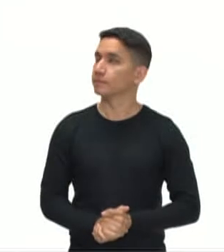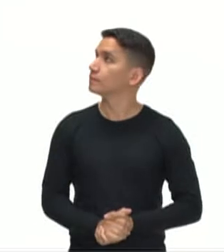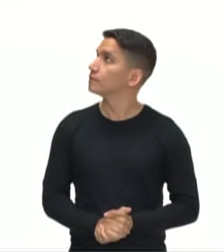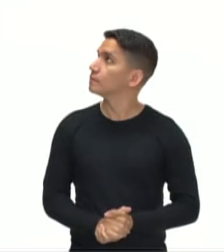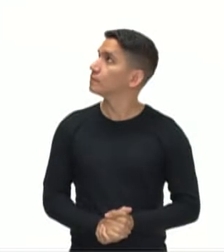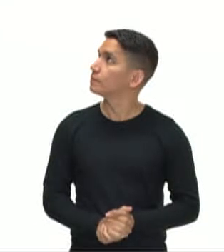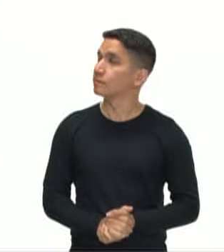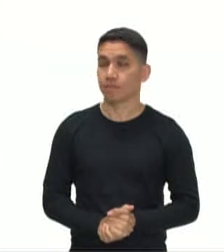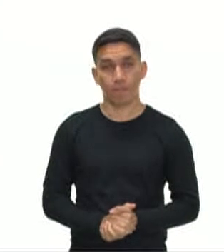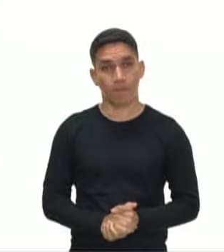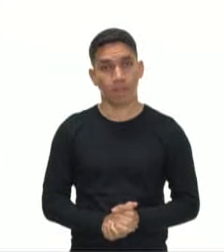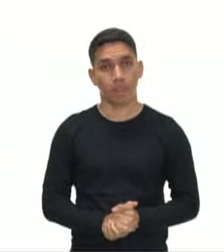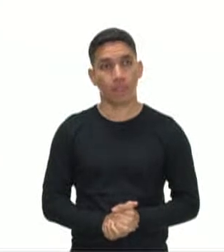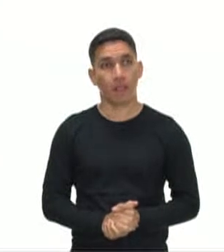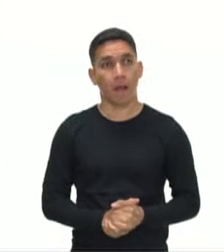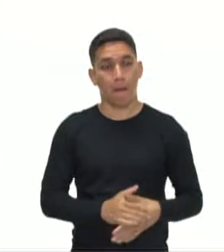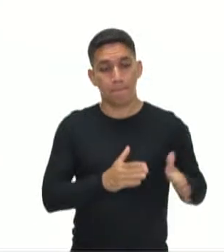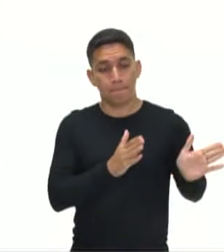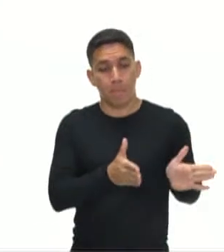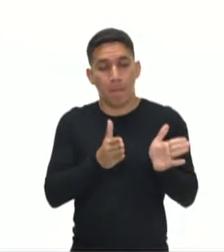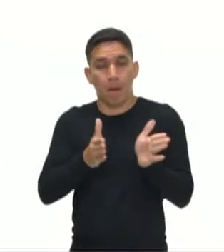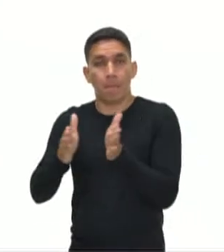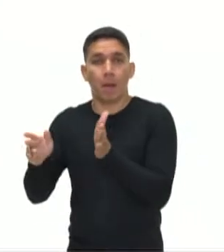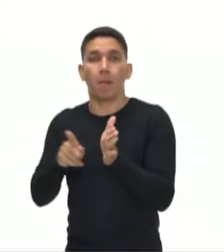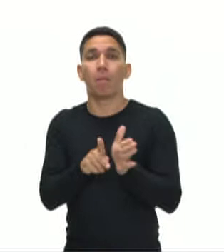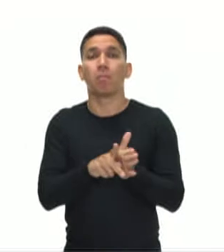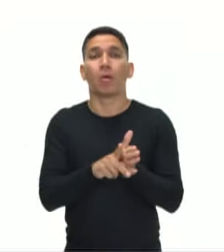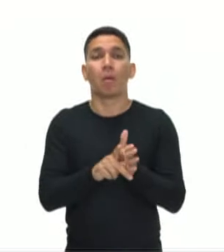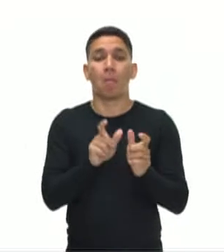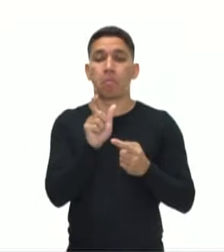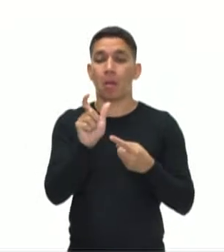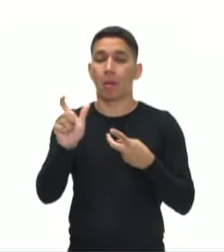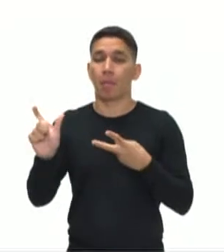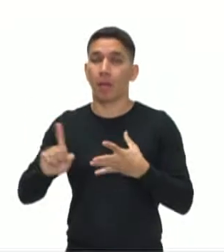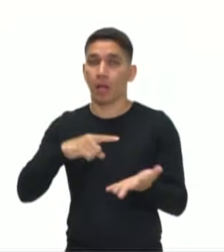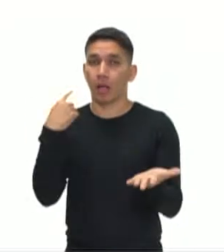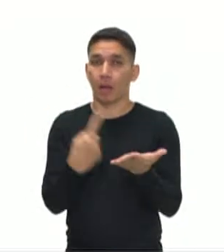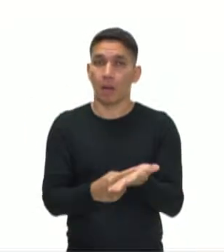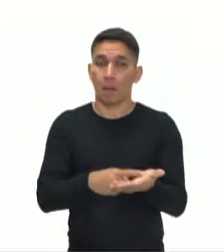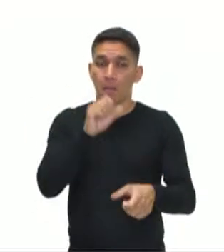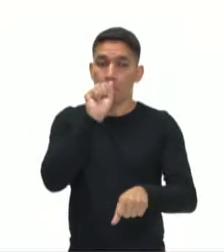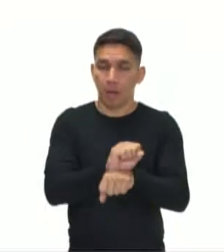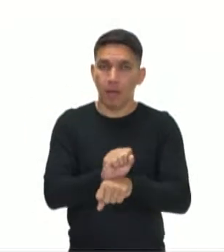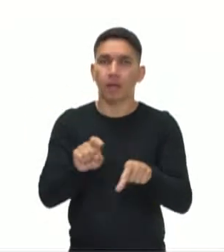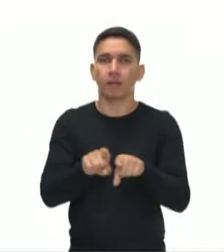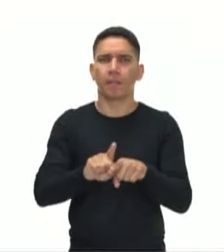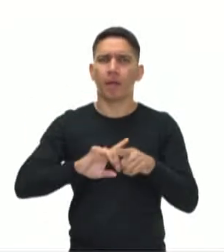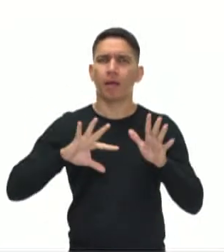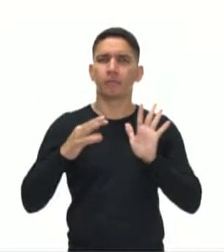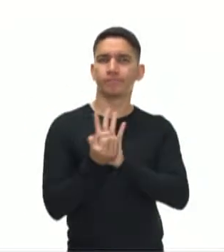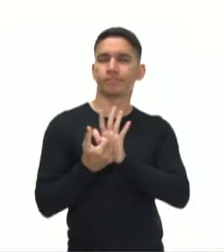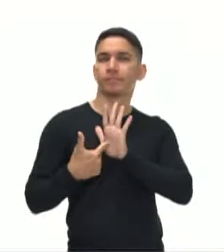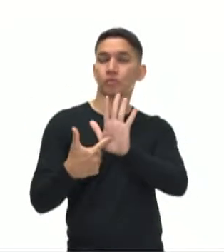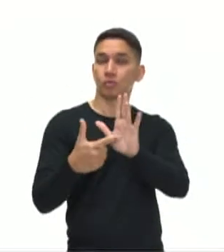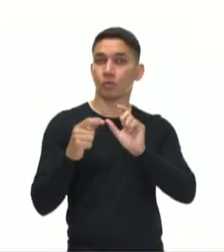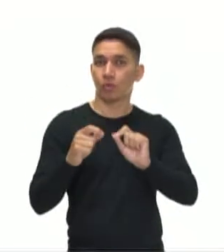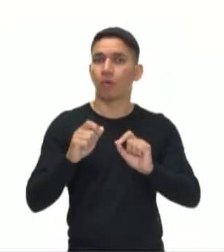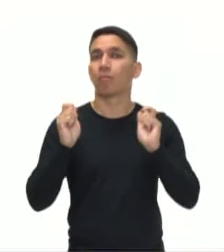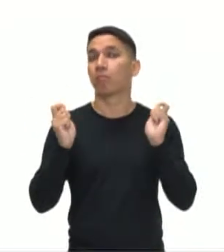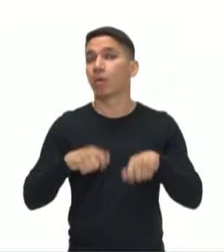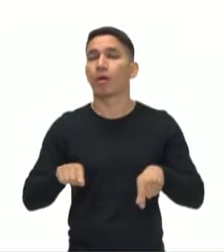Sequência de palavras delimitadas por pausas muito marcadas que pode